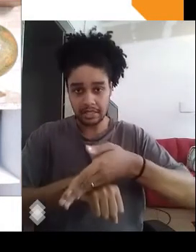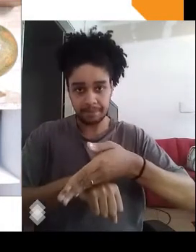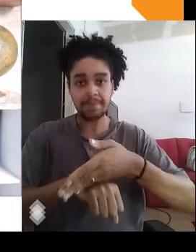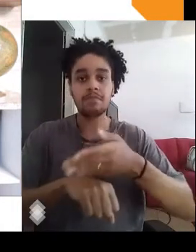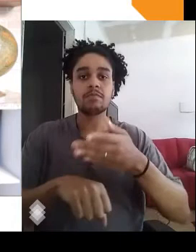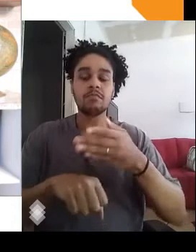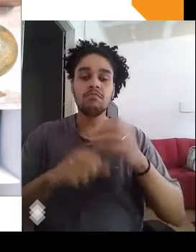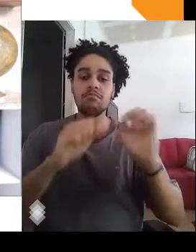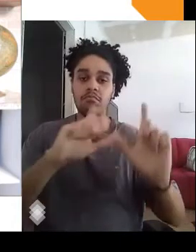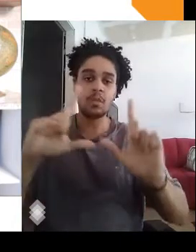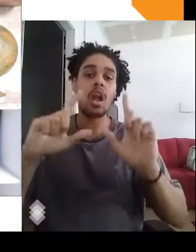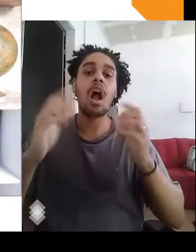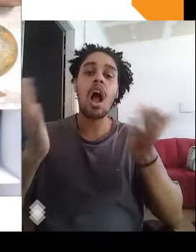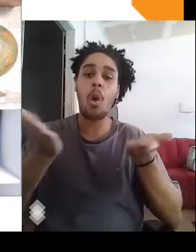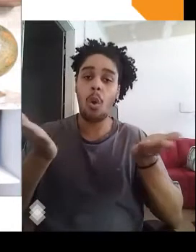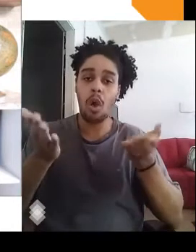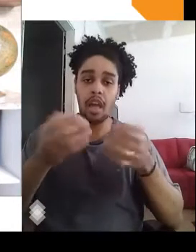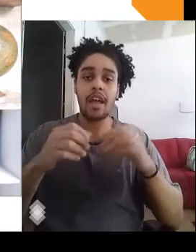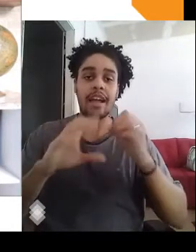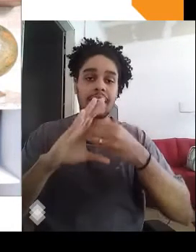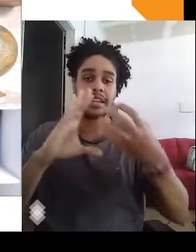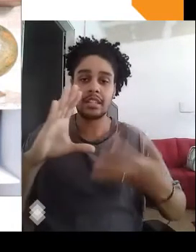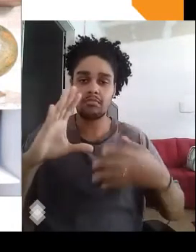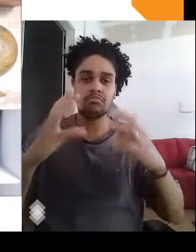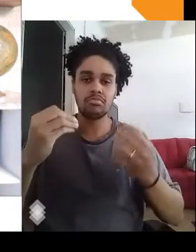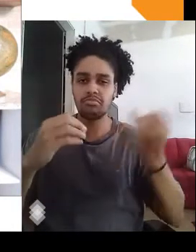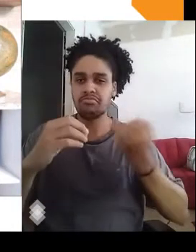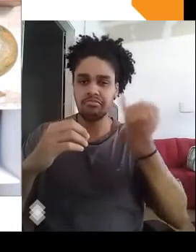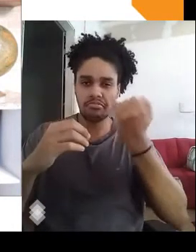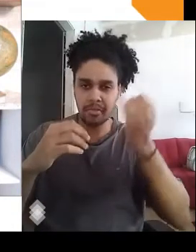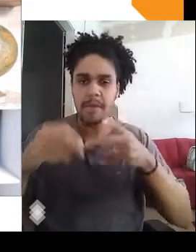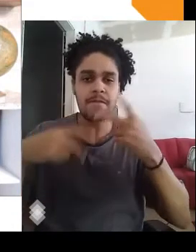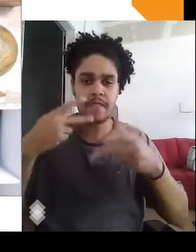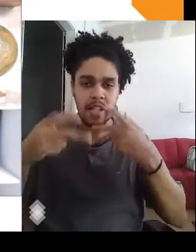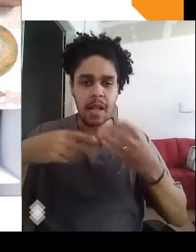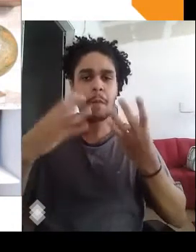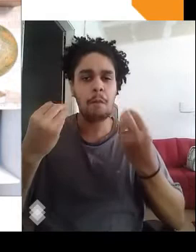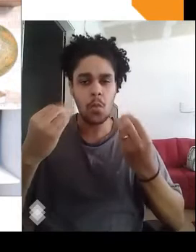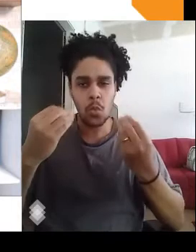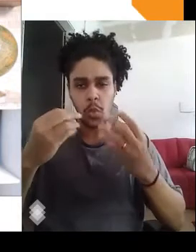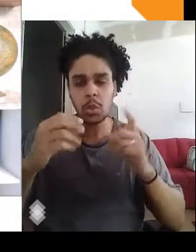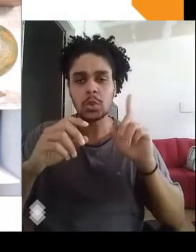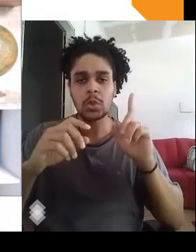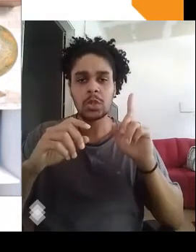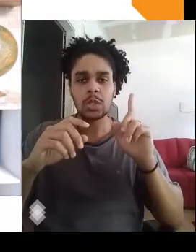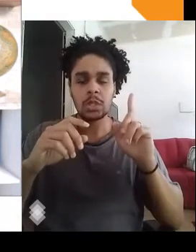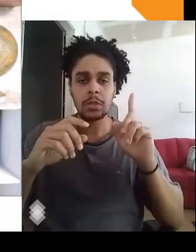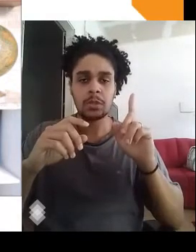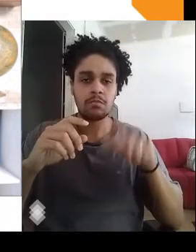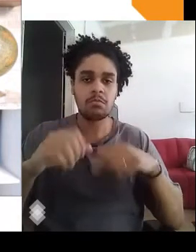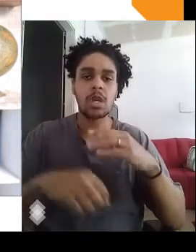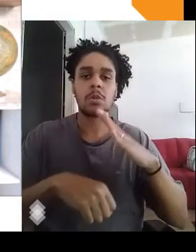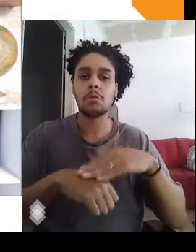entra em tela, né, uma característica muito marcada e muito falada desse modelo de produção